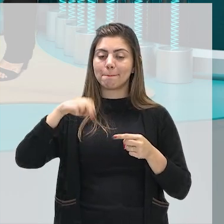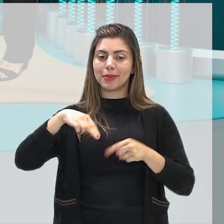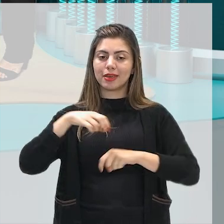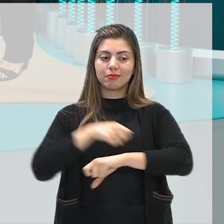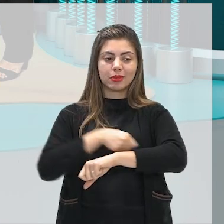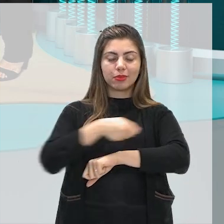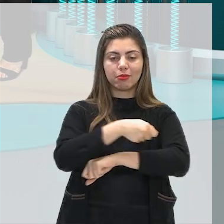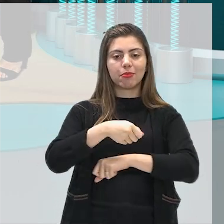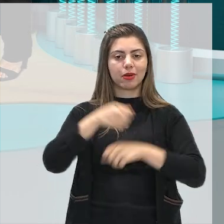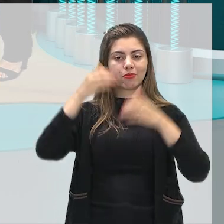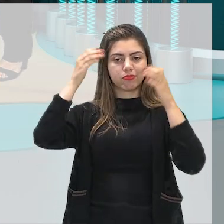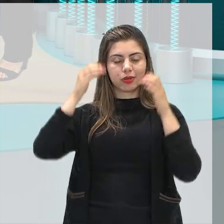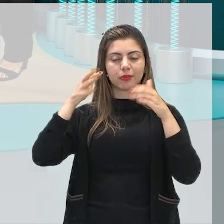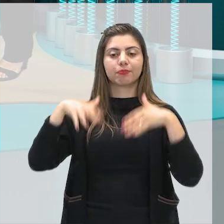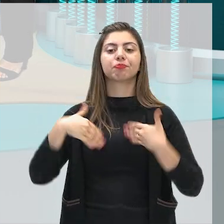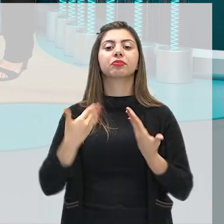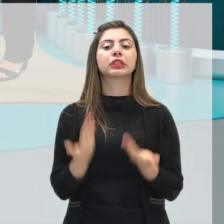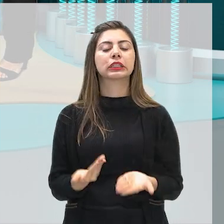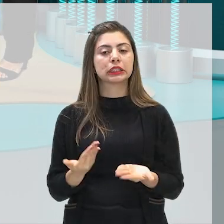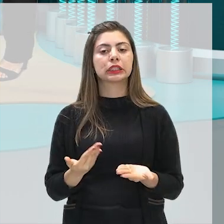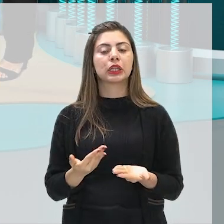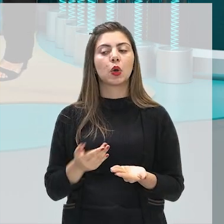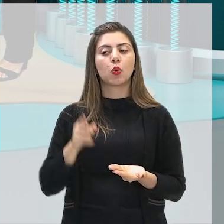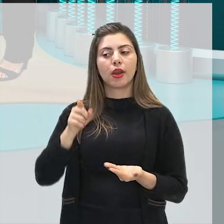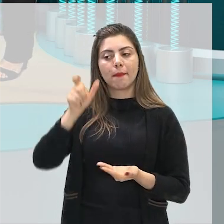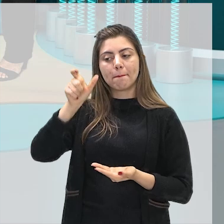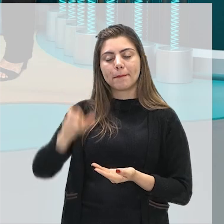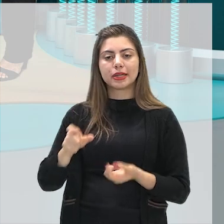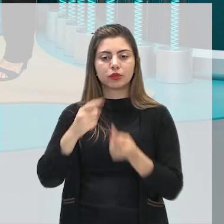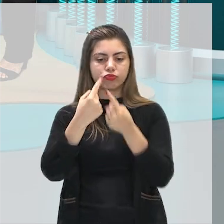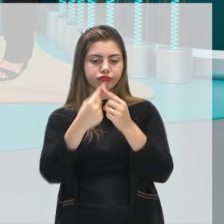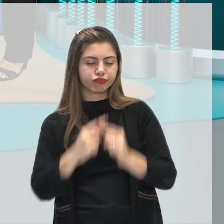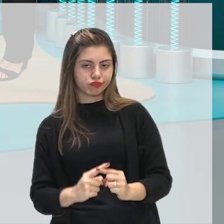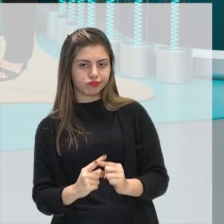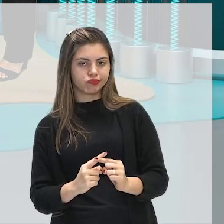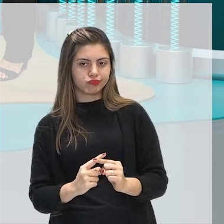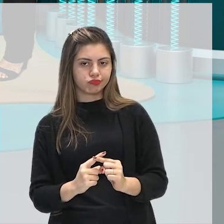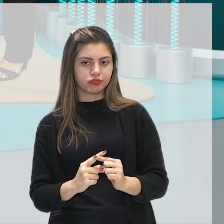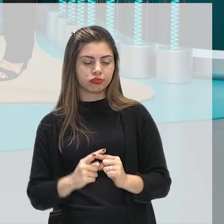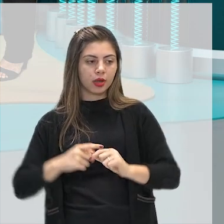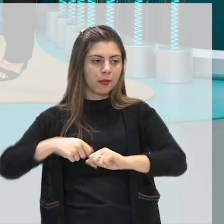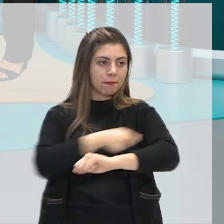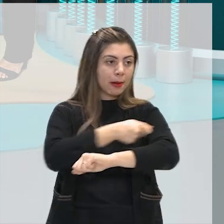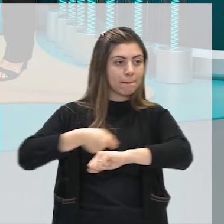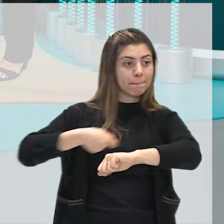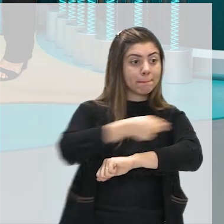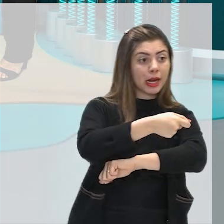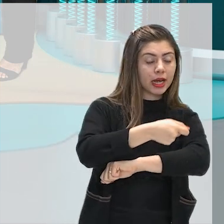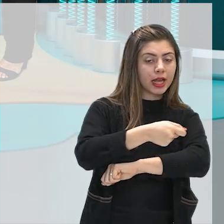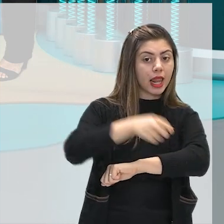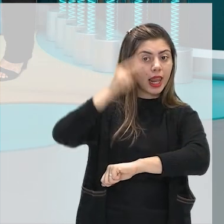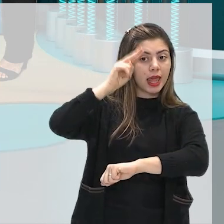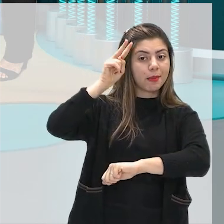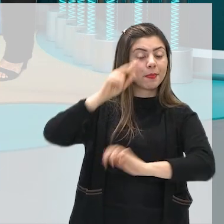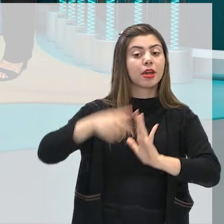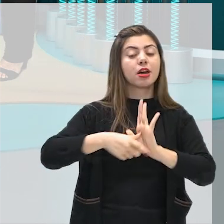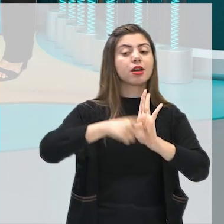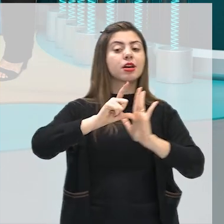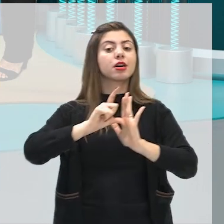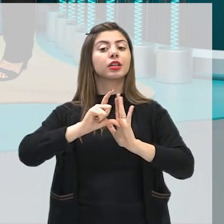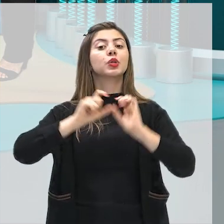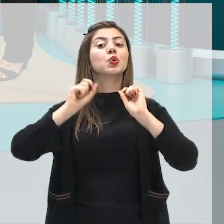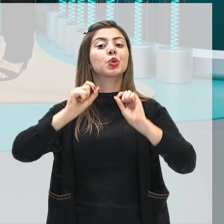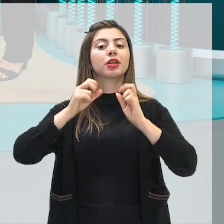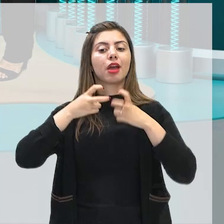Men. E quando esse Kendoka ou esse Kenshi, ele efetua esse golpe, lembrem-se, eles liberam